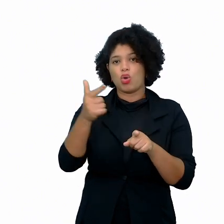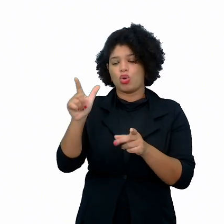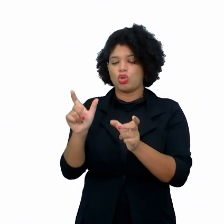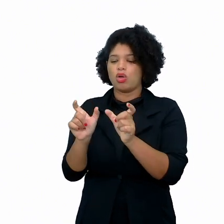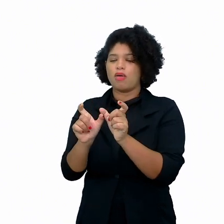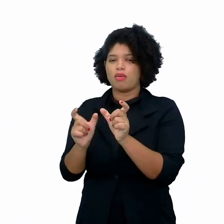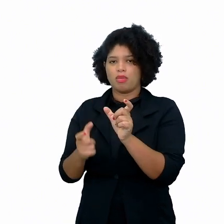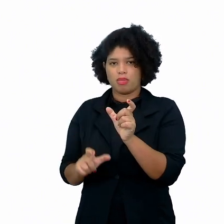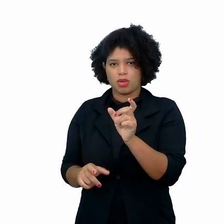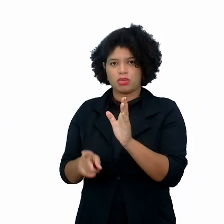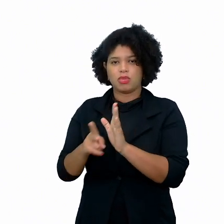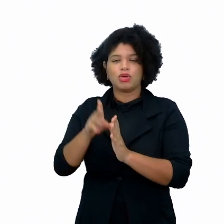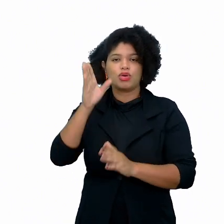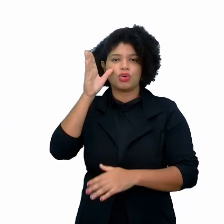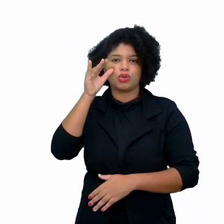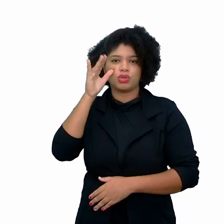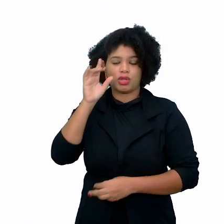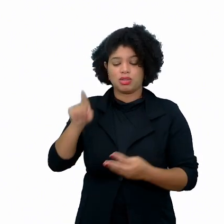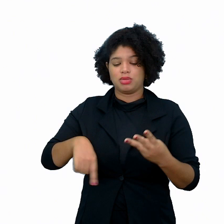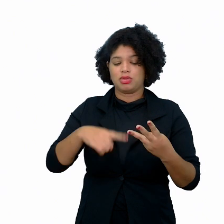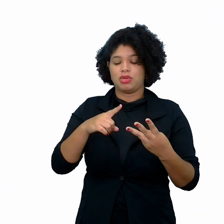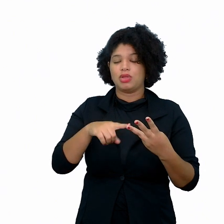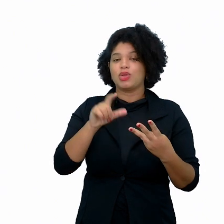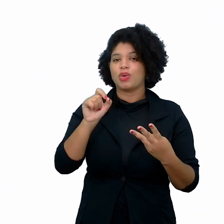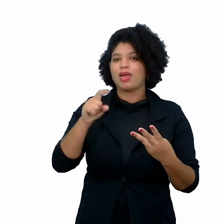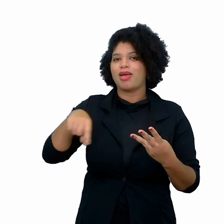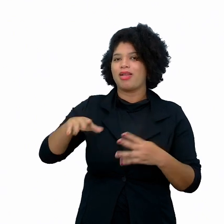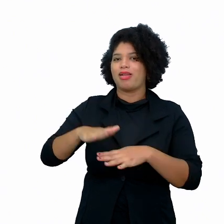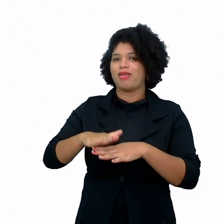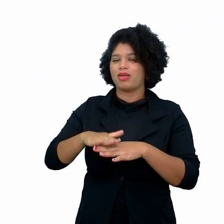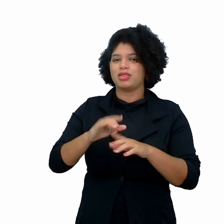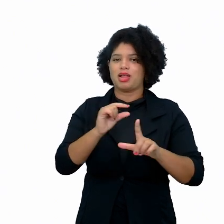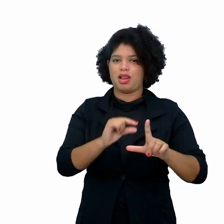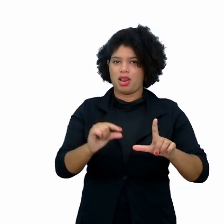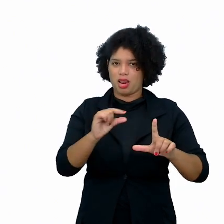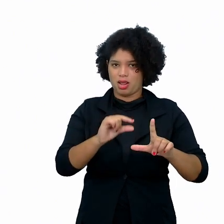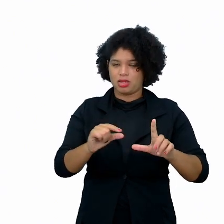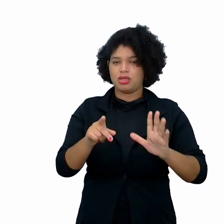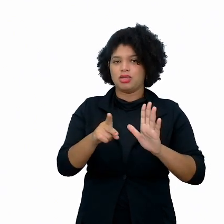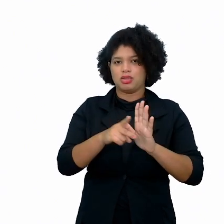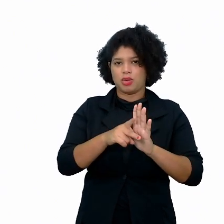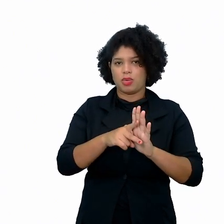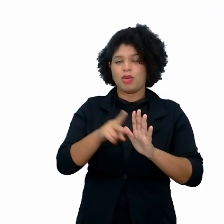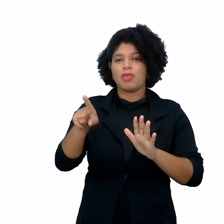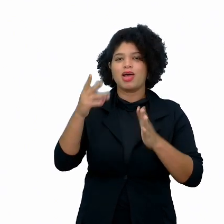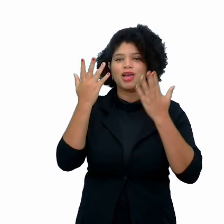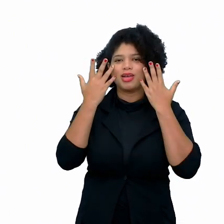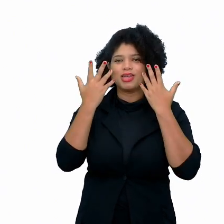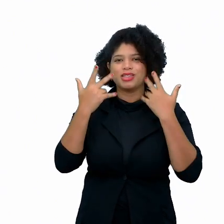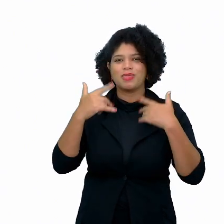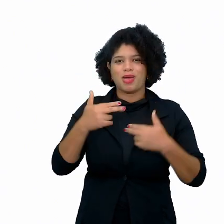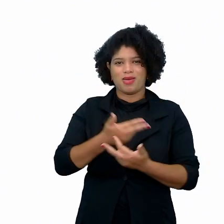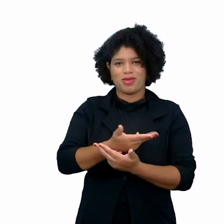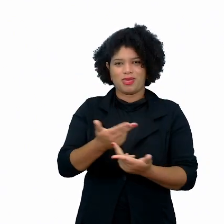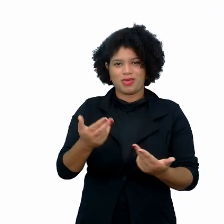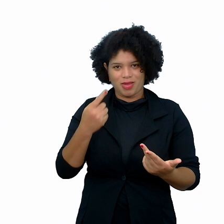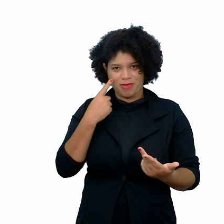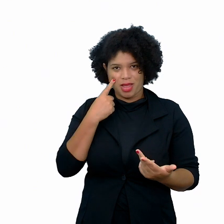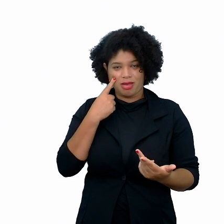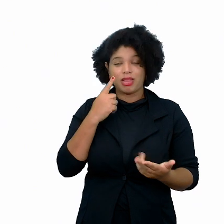uma legenda para o desenho que fizerem do animal. Ou seja, além de exercitar os